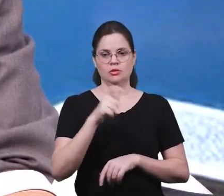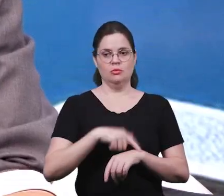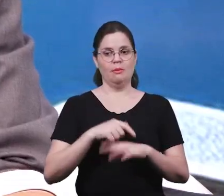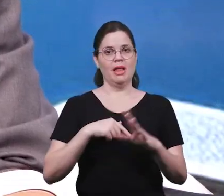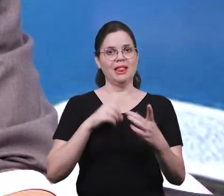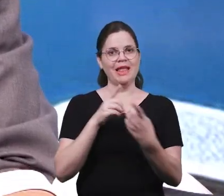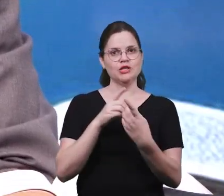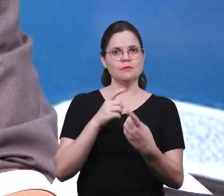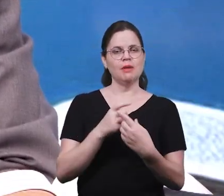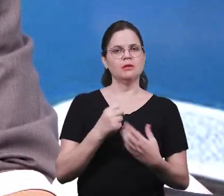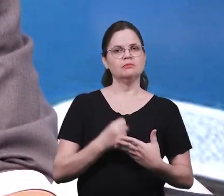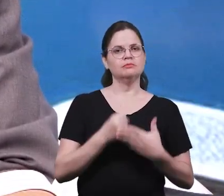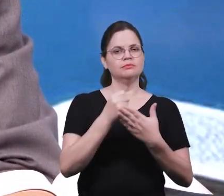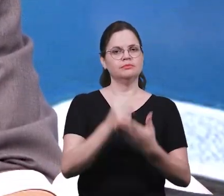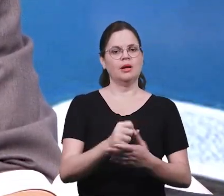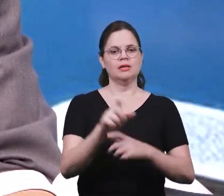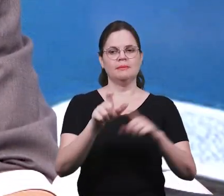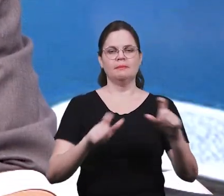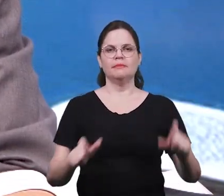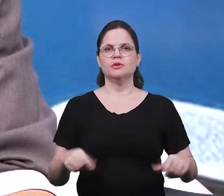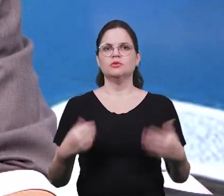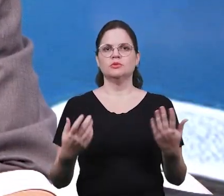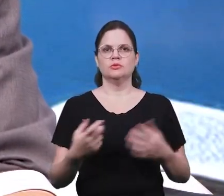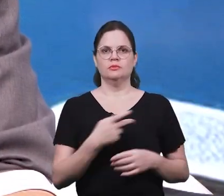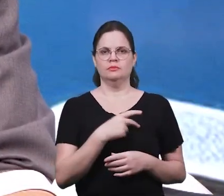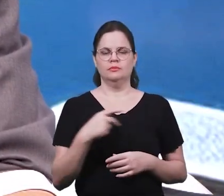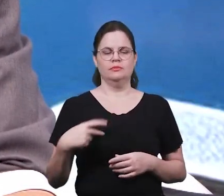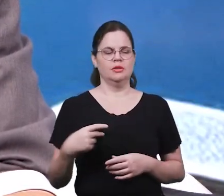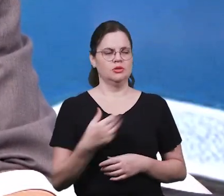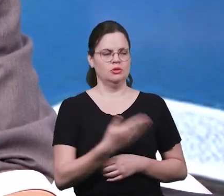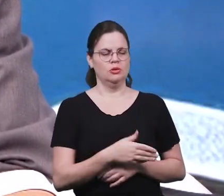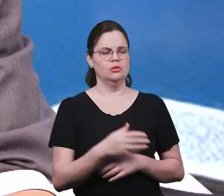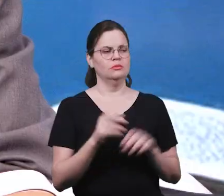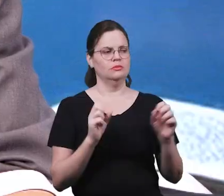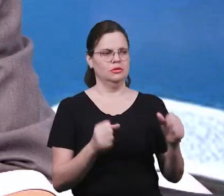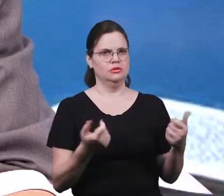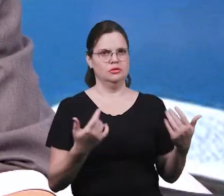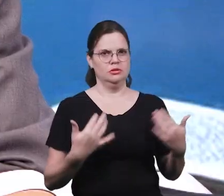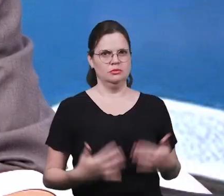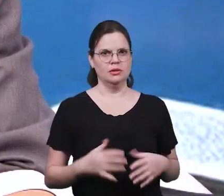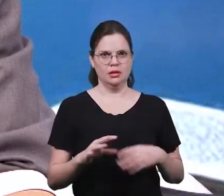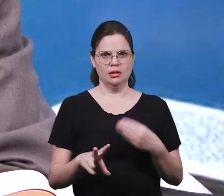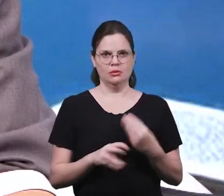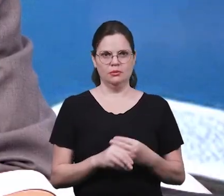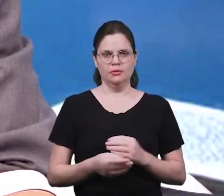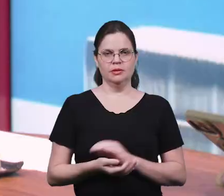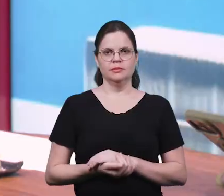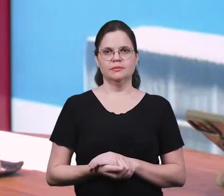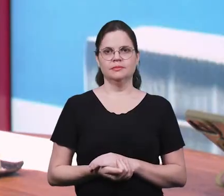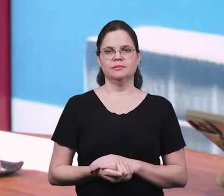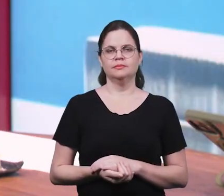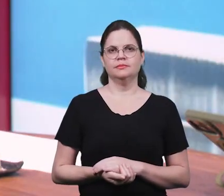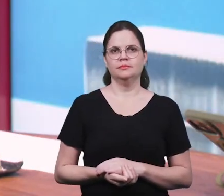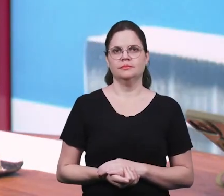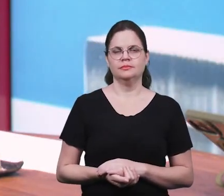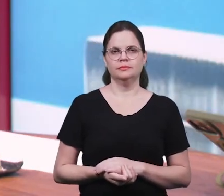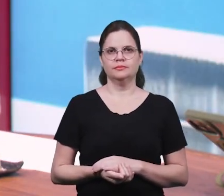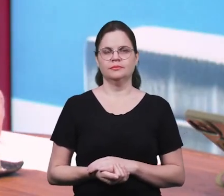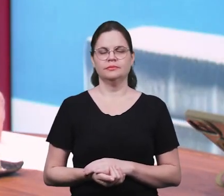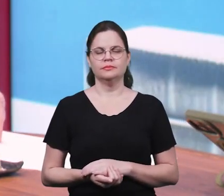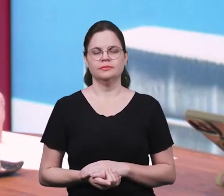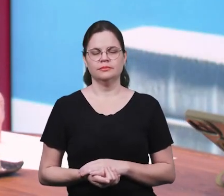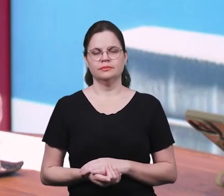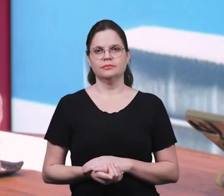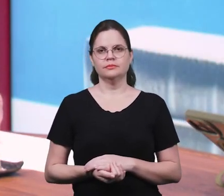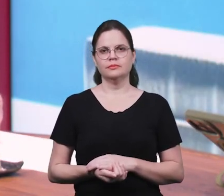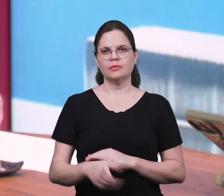atendimento às necessidades do rebanho. O pastor Luiz Fernando, quer comentar um pouco? O que eu acho